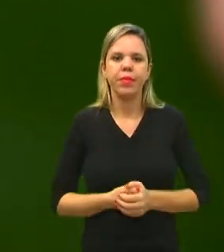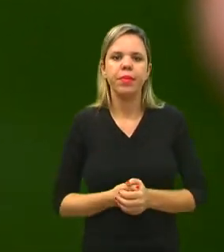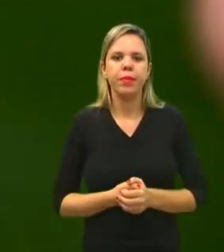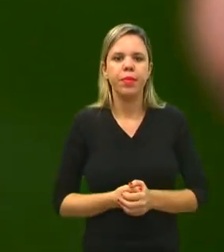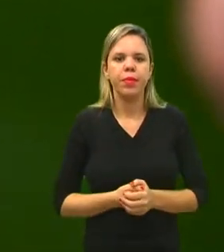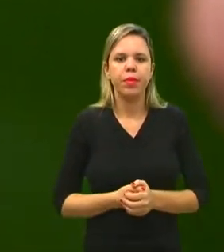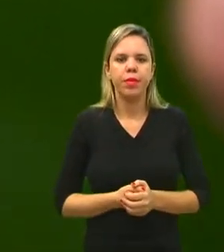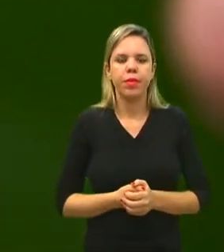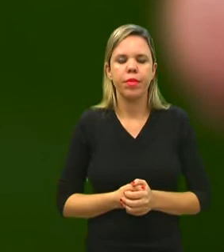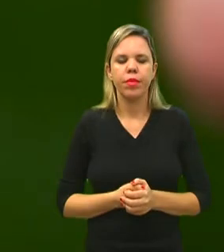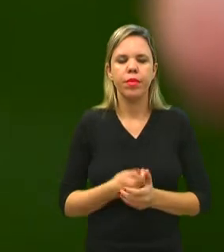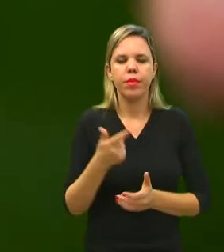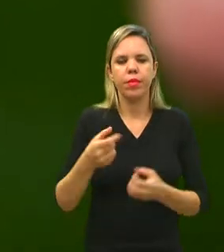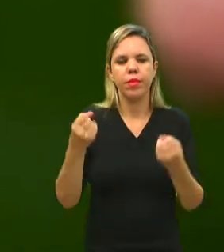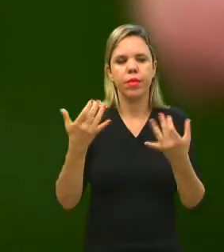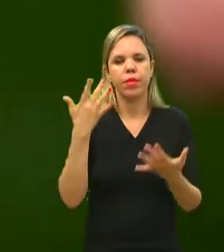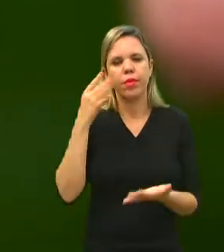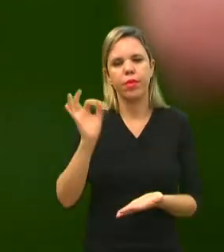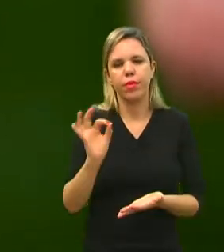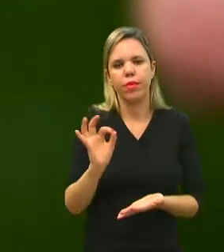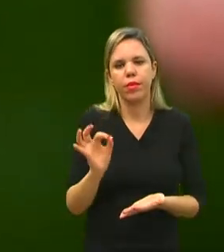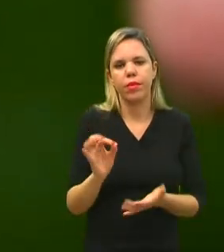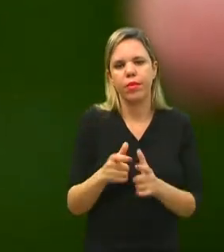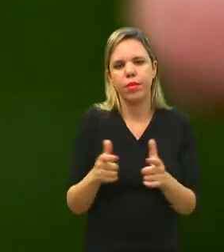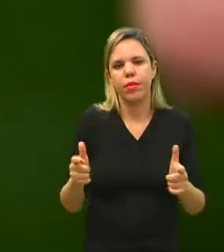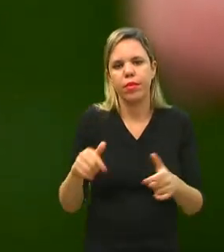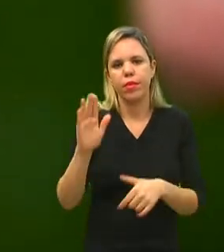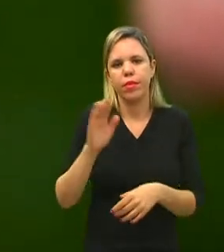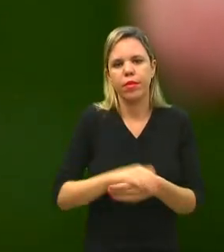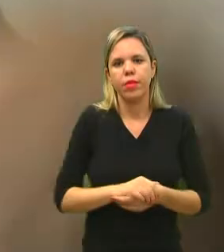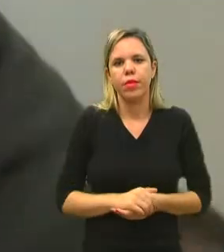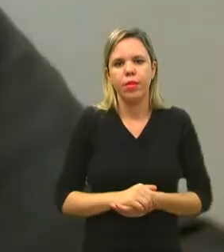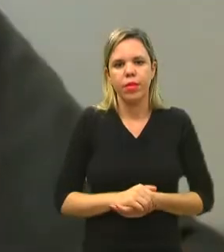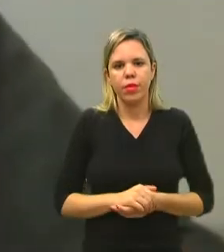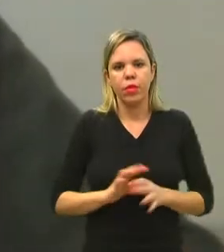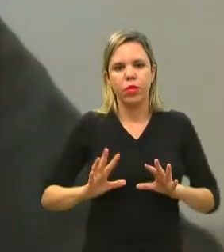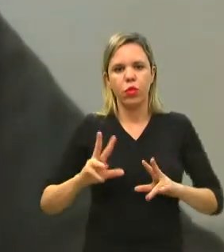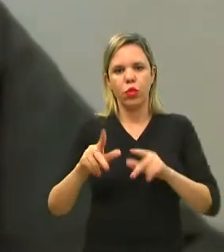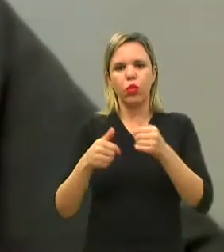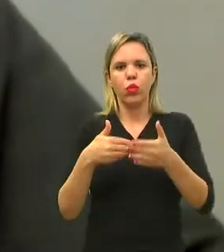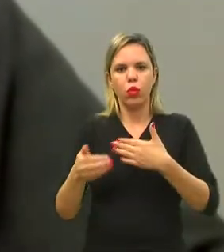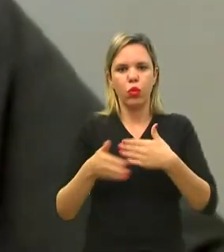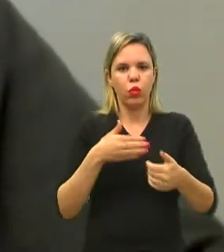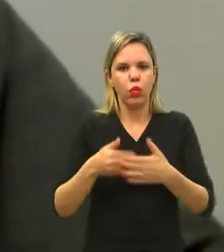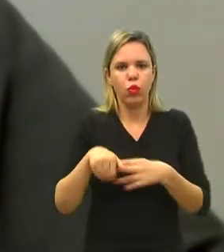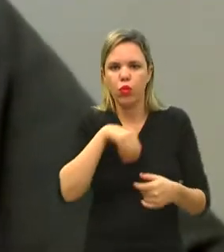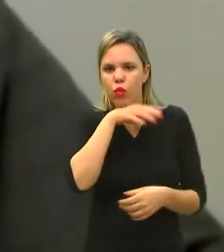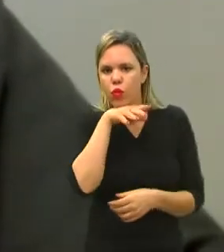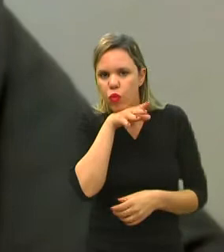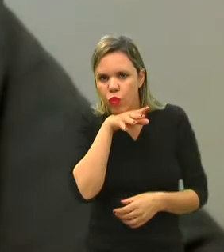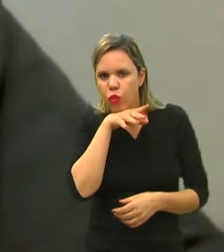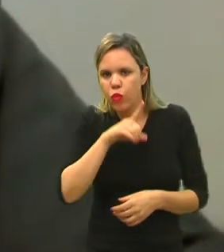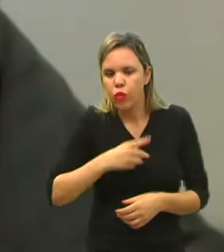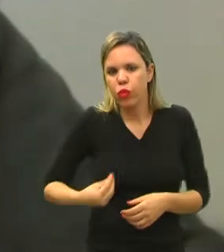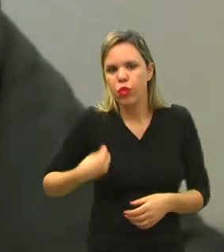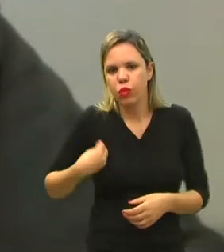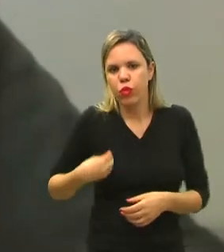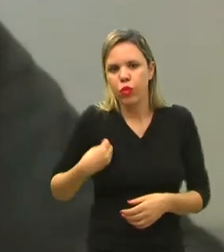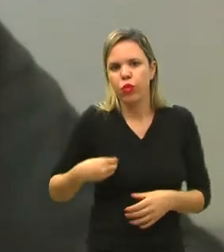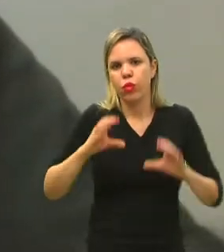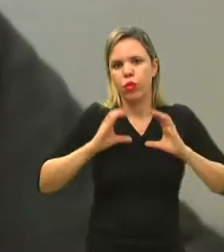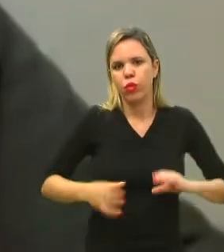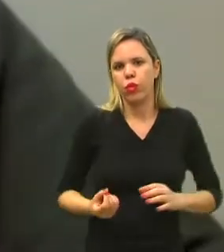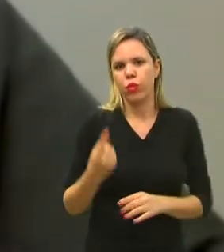entende? Mas vale uma ressalva, eu sei que não é, vamos abranger um pouco mais, mas todo e qualquer animal que esteja